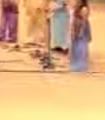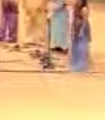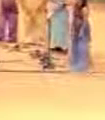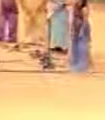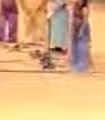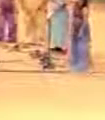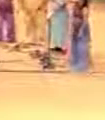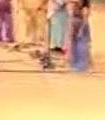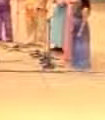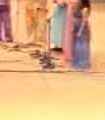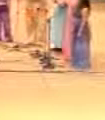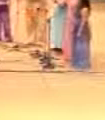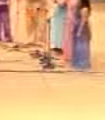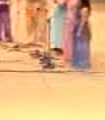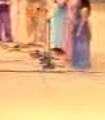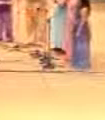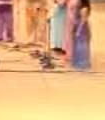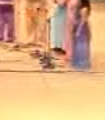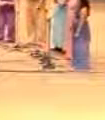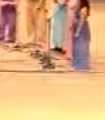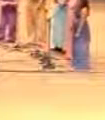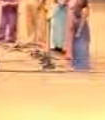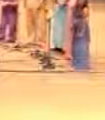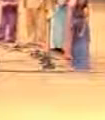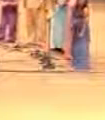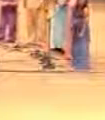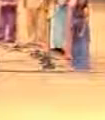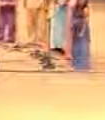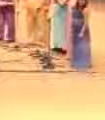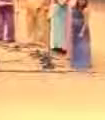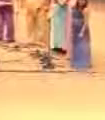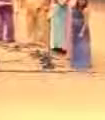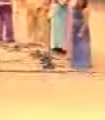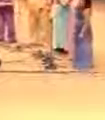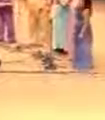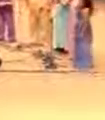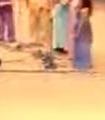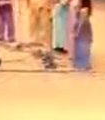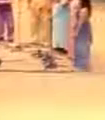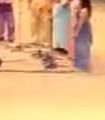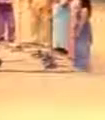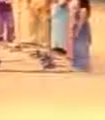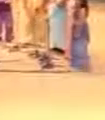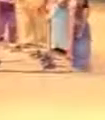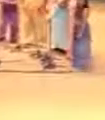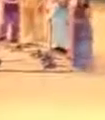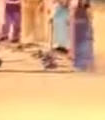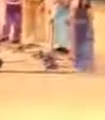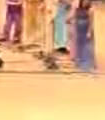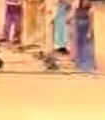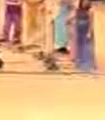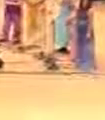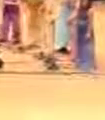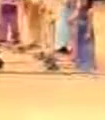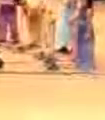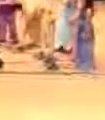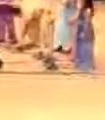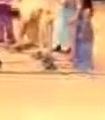Muito, muito obrigado. Que venha muito mais. Até!